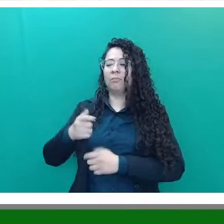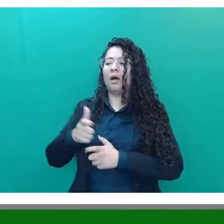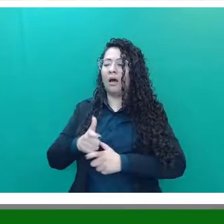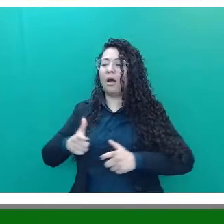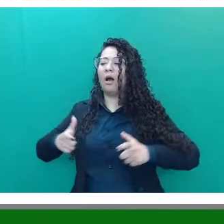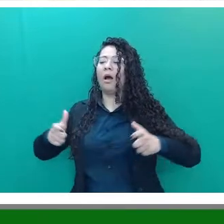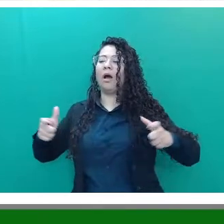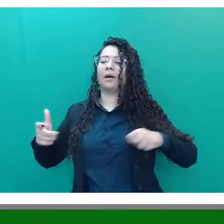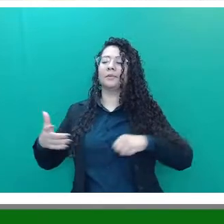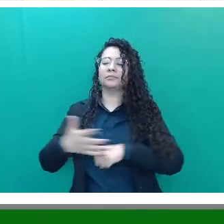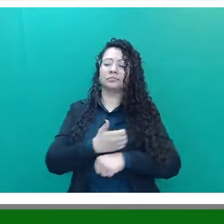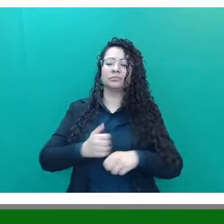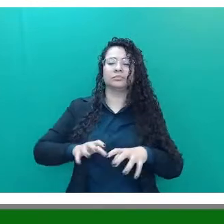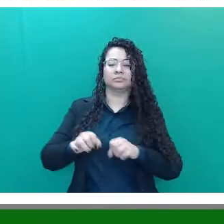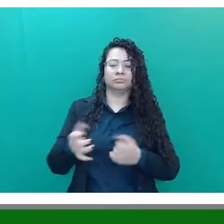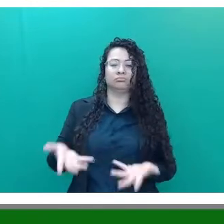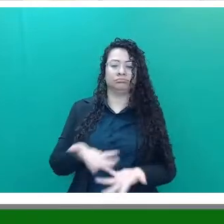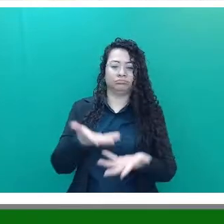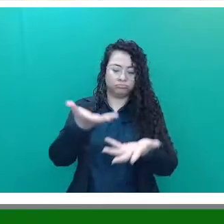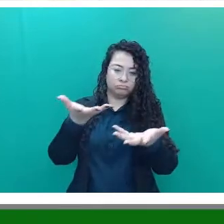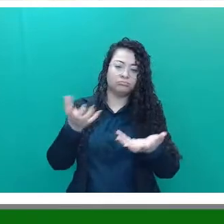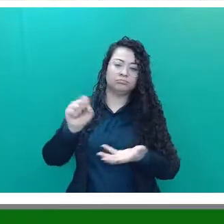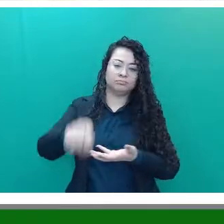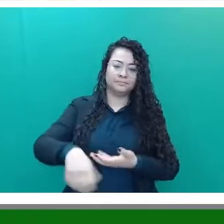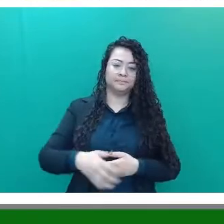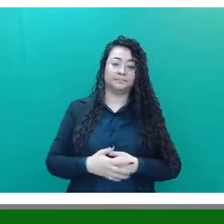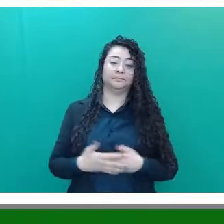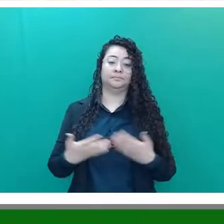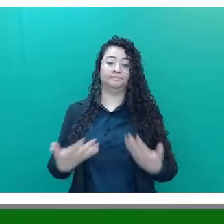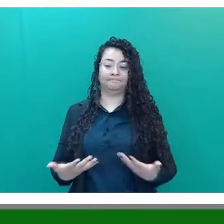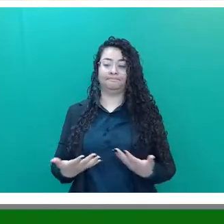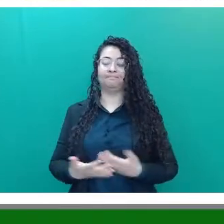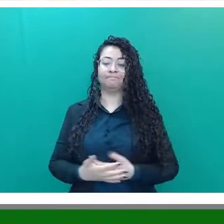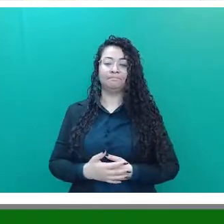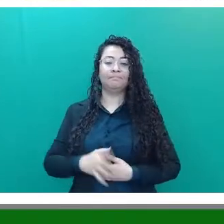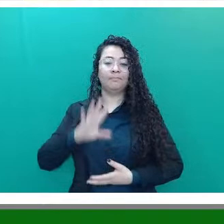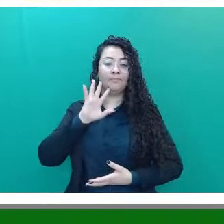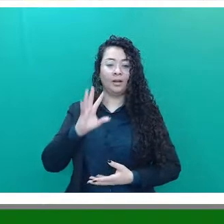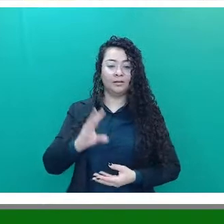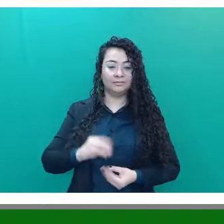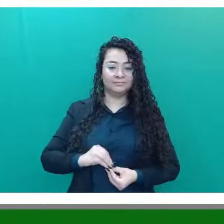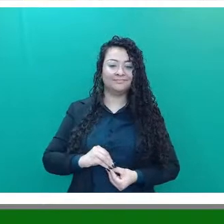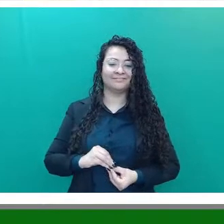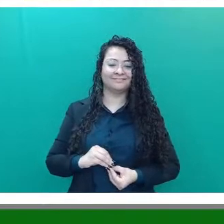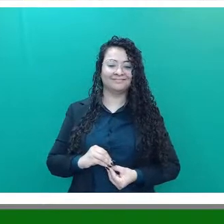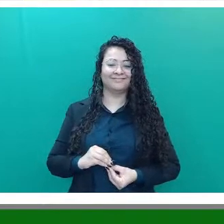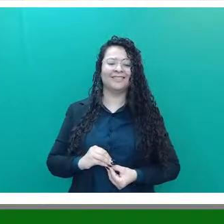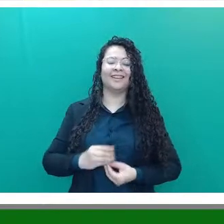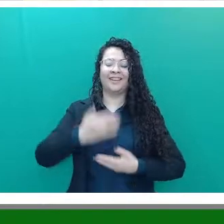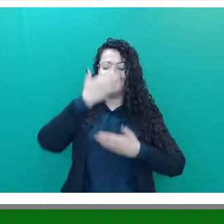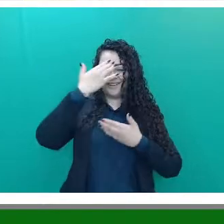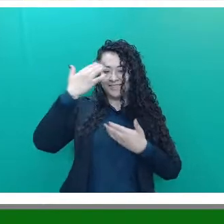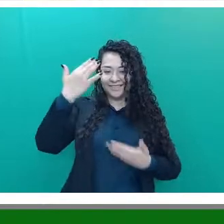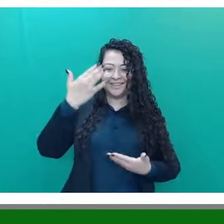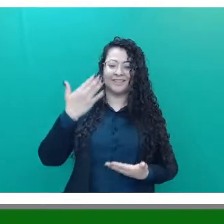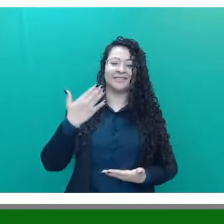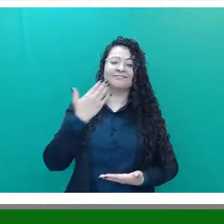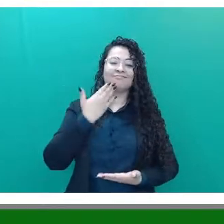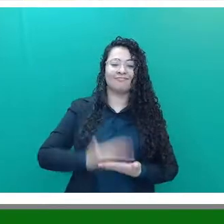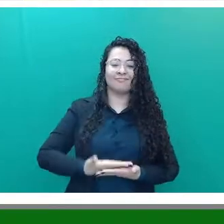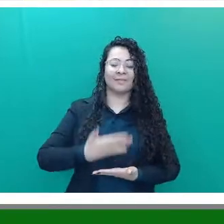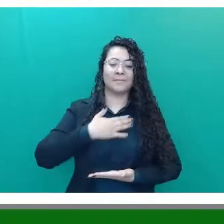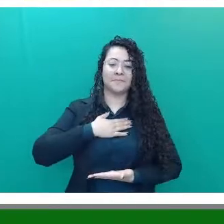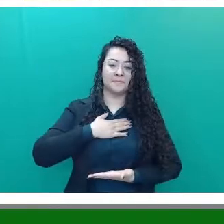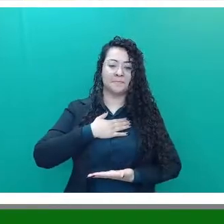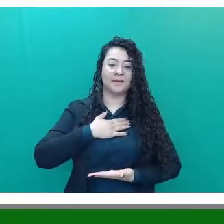tá? Então, para fechar, agradeço novamente pela oportunidade de ler o trabalho, dialogar, né? Me fez